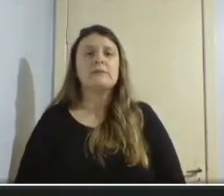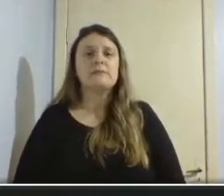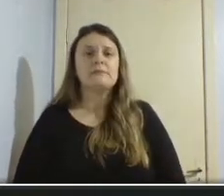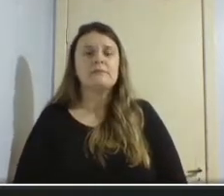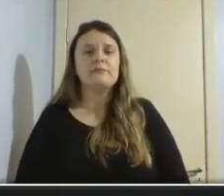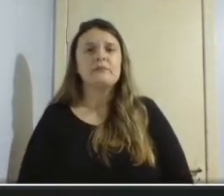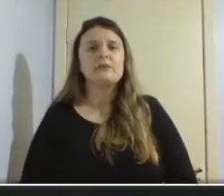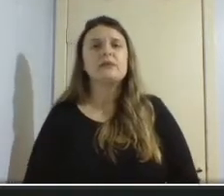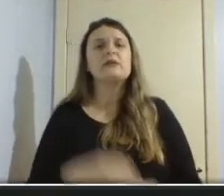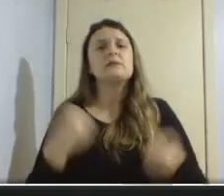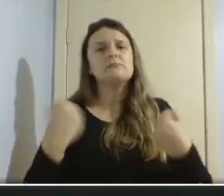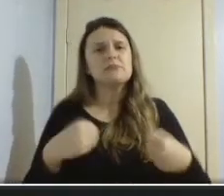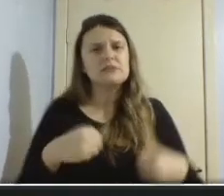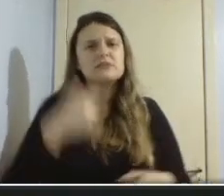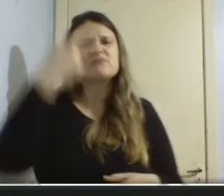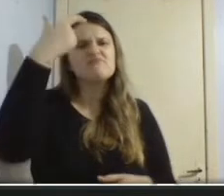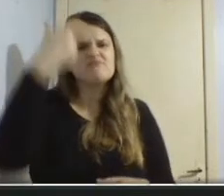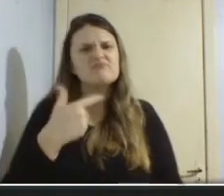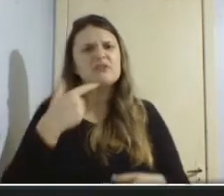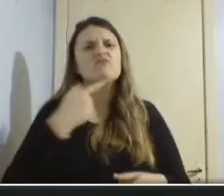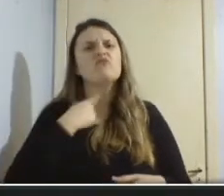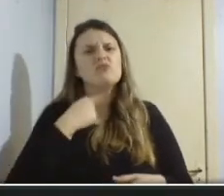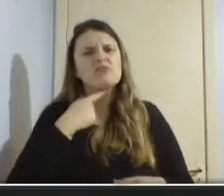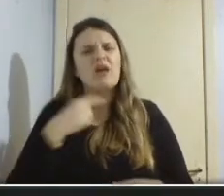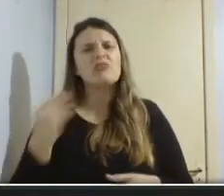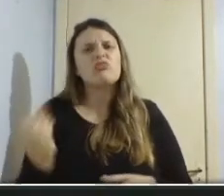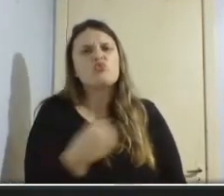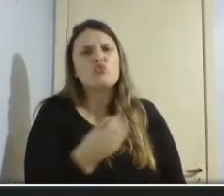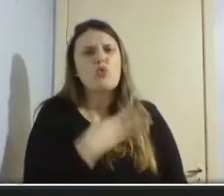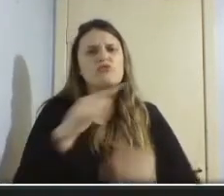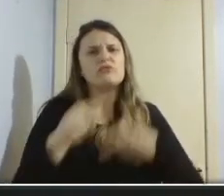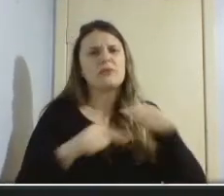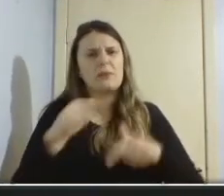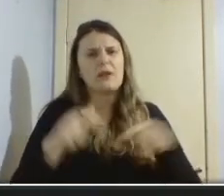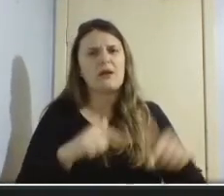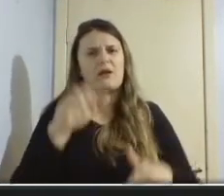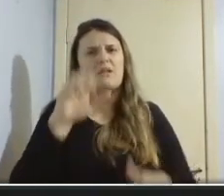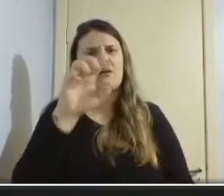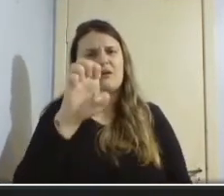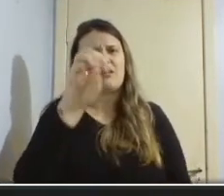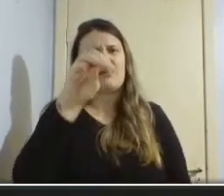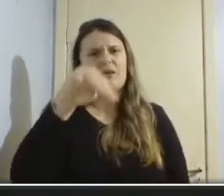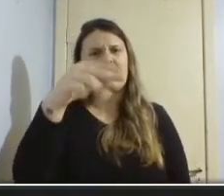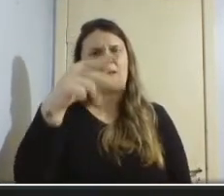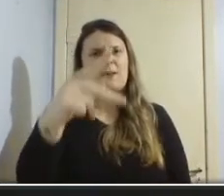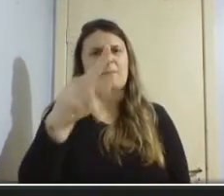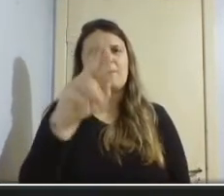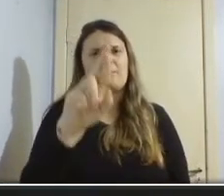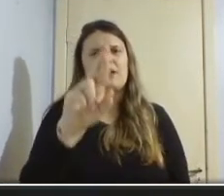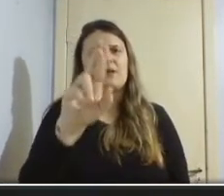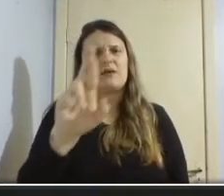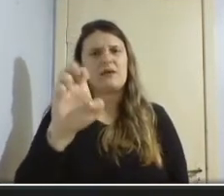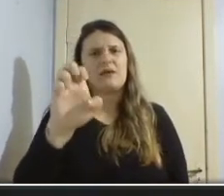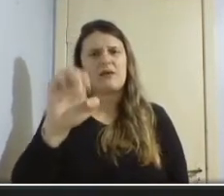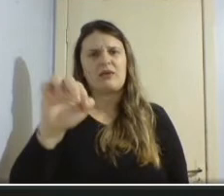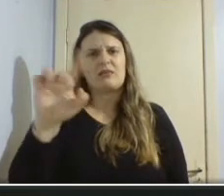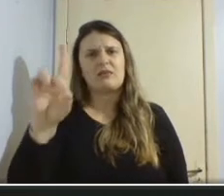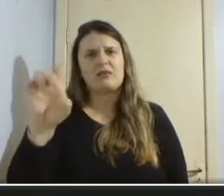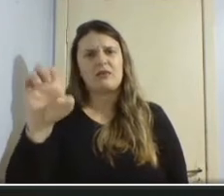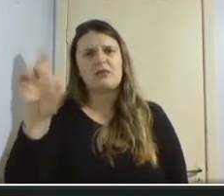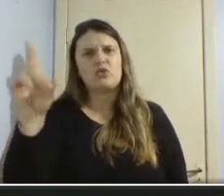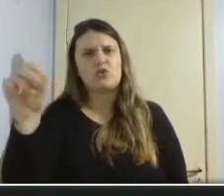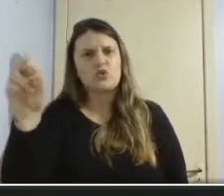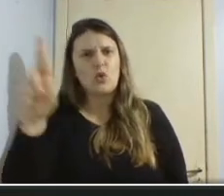empreendedorismo propriamente dito. São aquelas pessoas, né, o empreendedor, que realiza projetos e torna ideias em